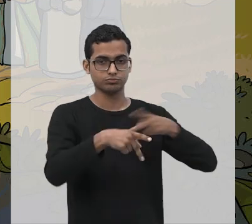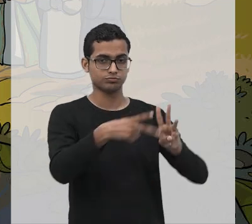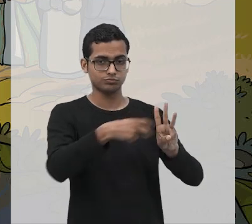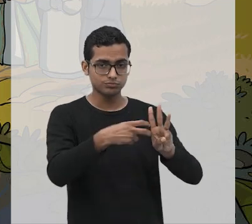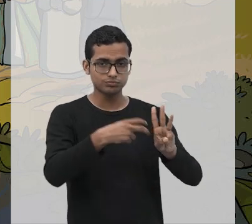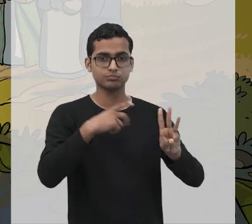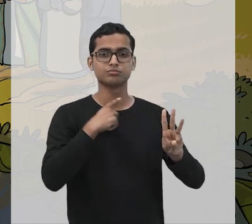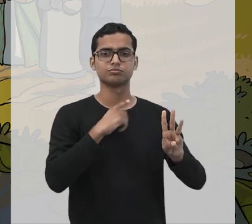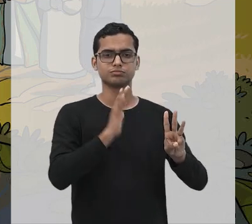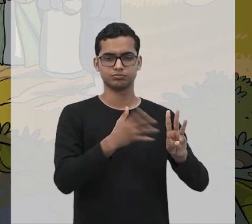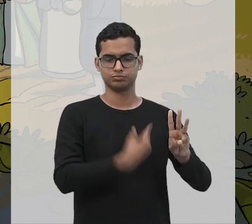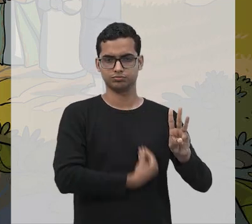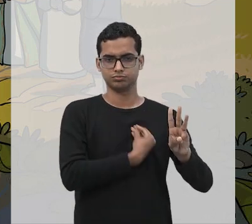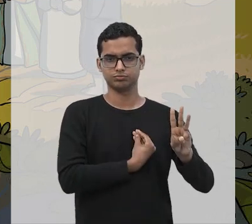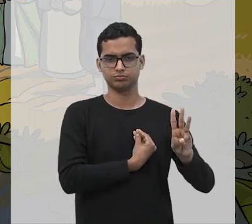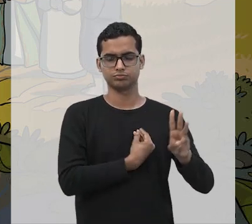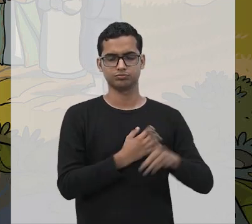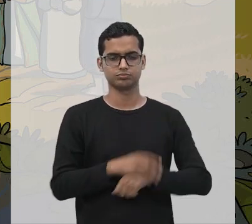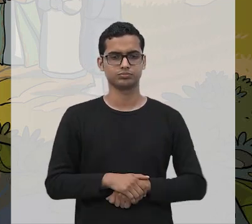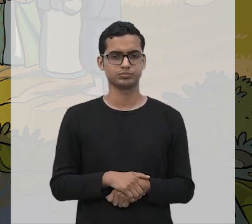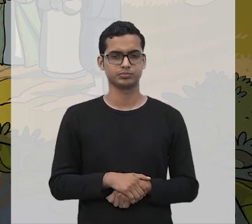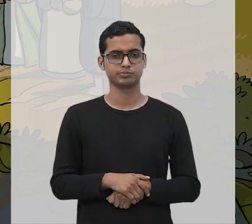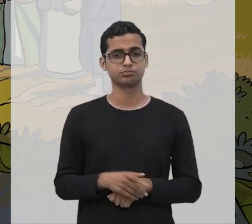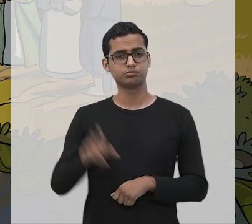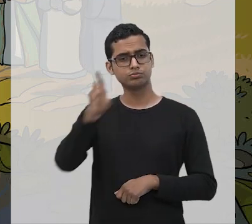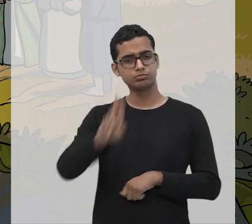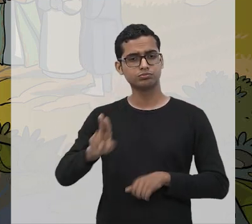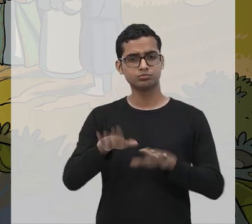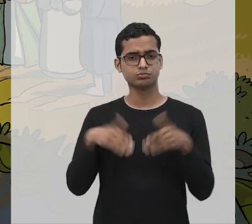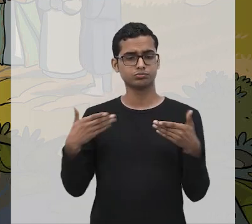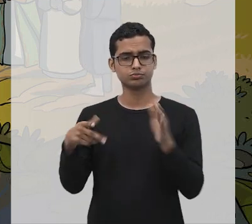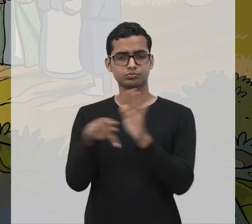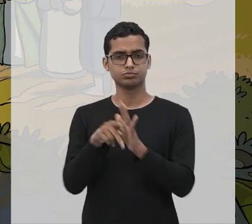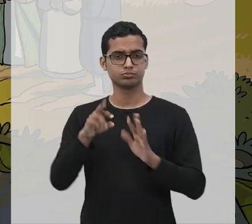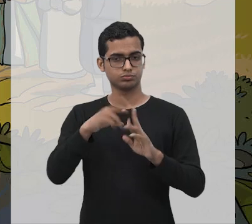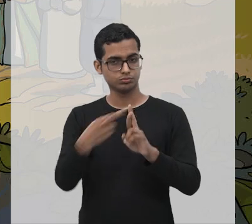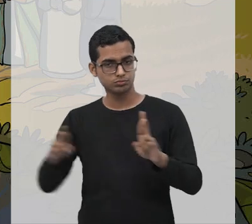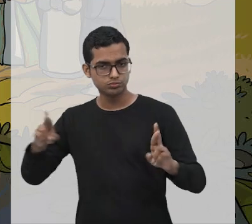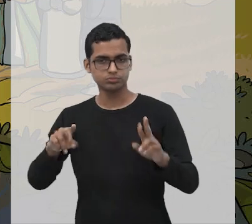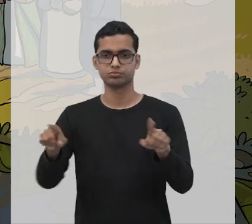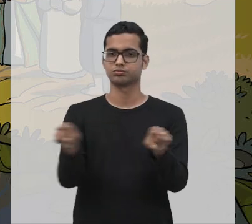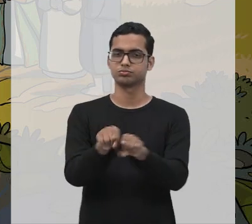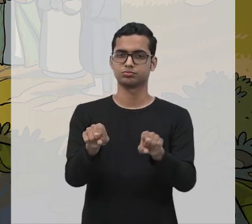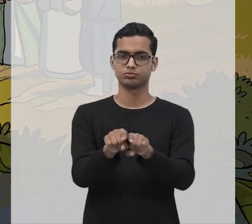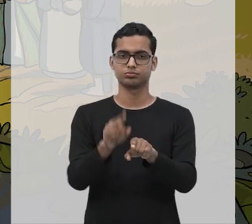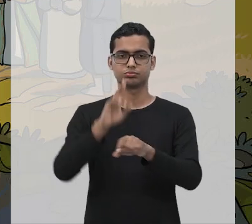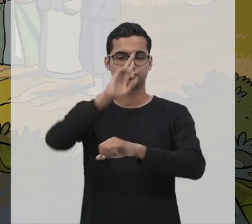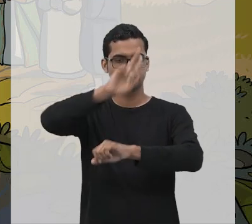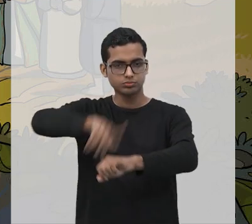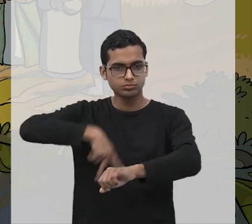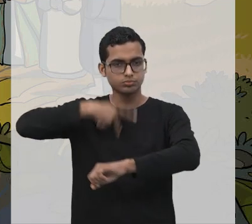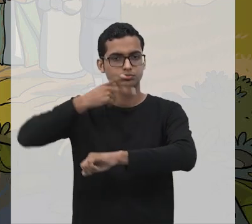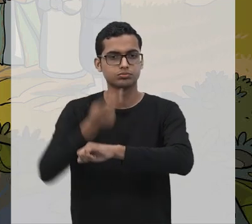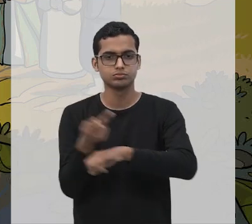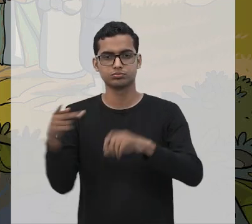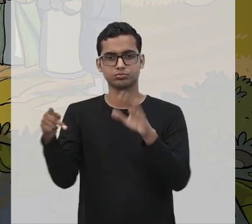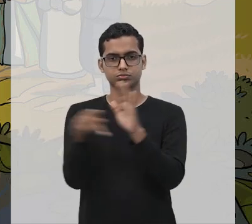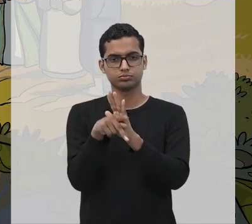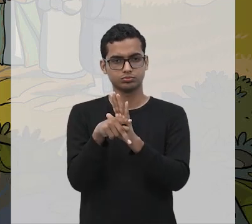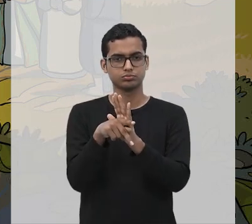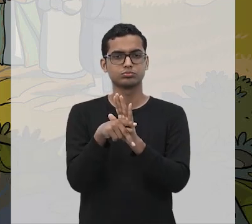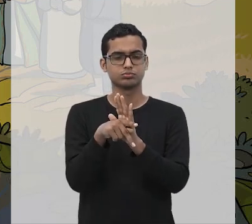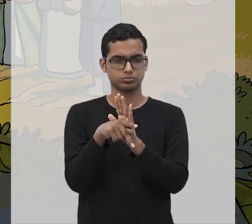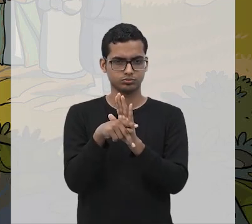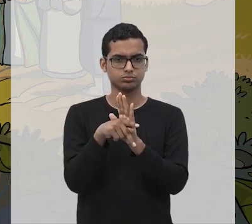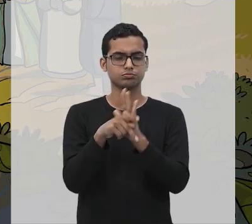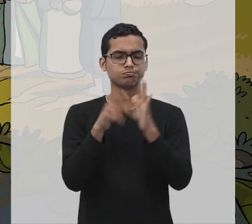população que já estava aqui. E eles fizeram isso através da religião também, e, consequentemente, através do teatro,